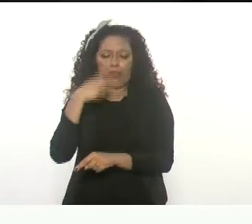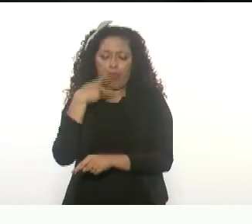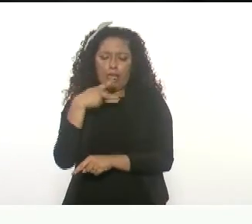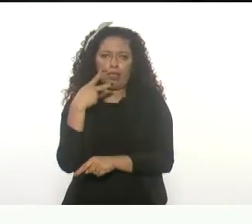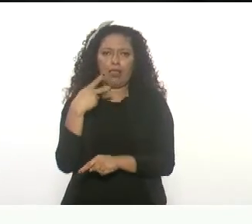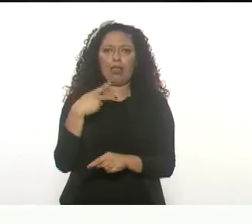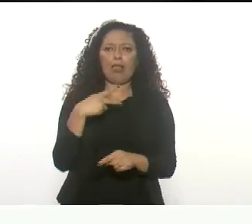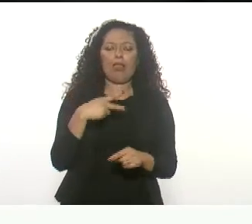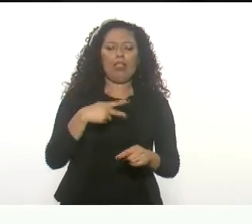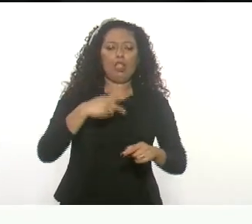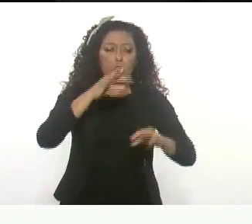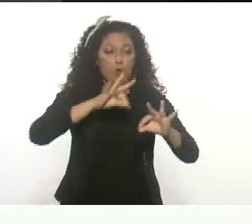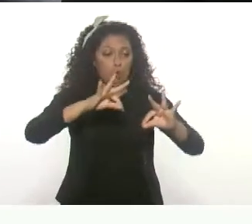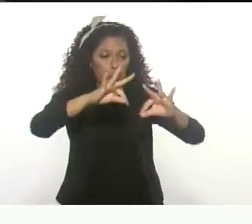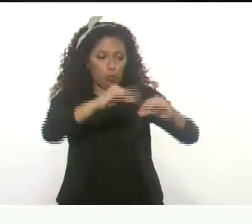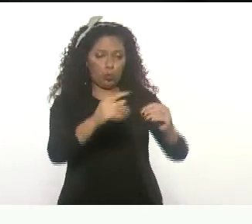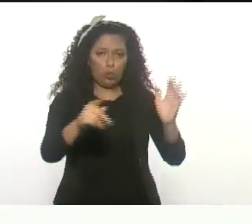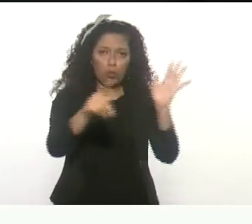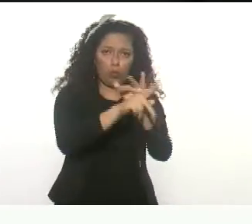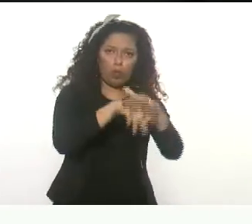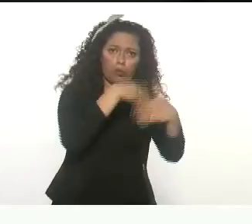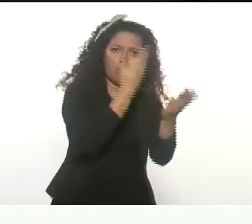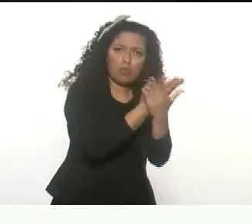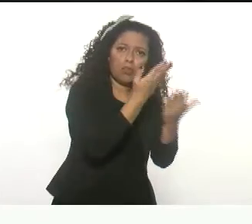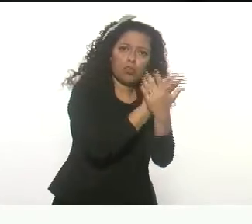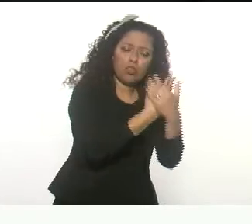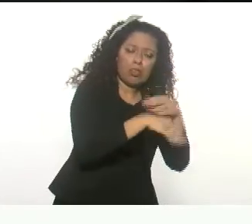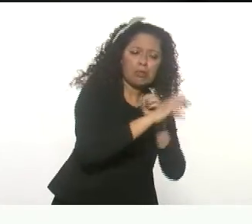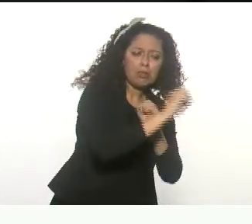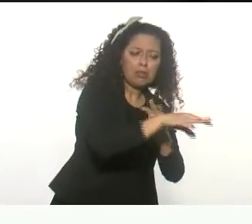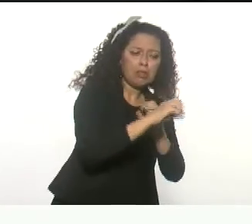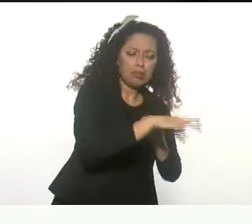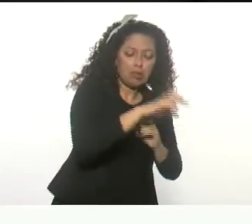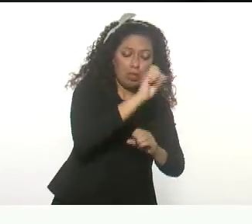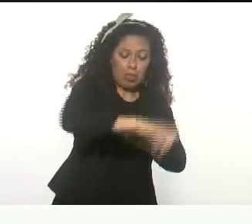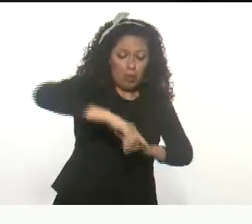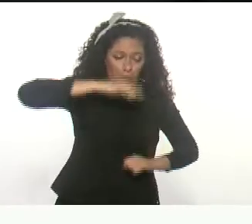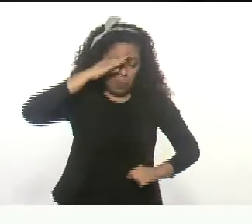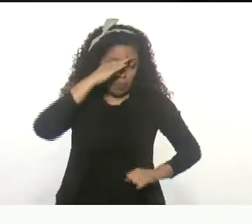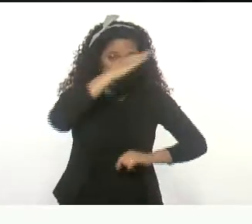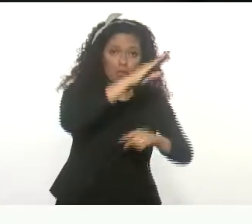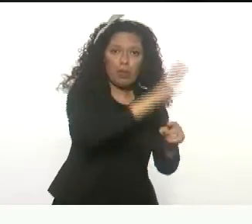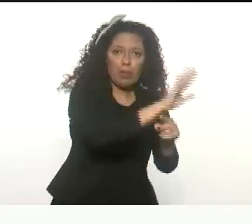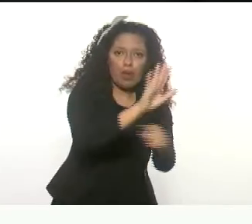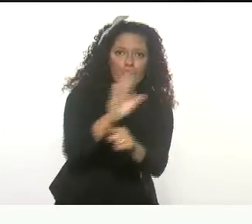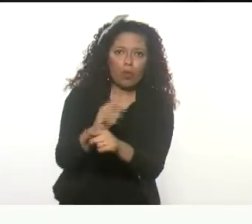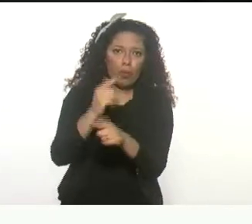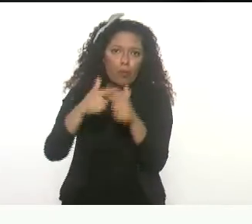colocar esse peso, né, na educação, de dar conta de tantos problemas sociais que vão para além